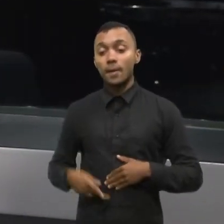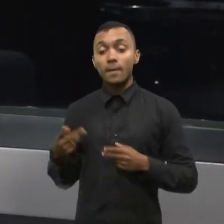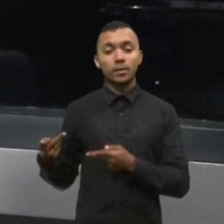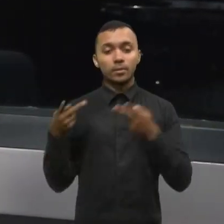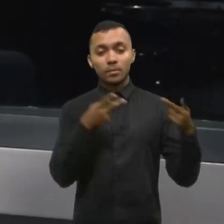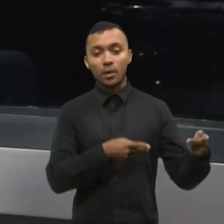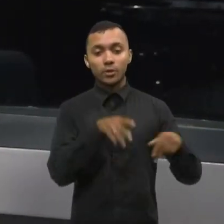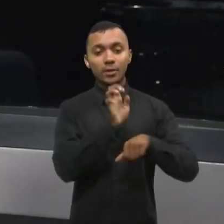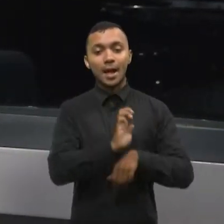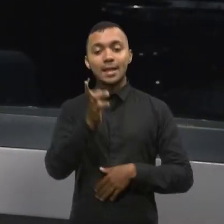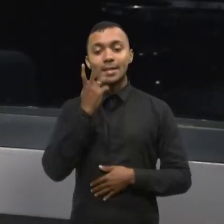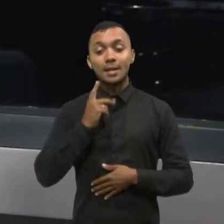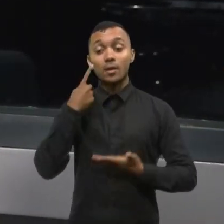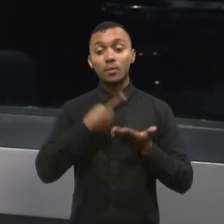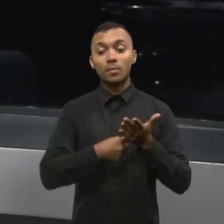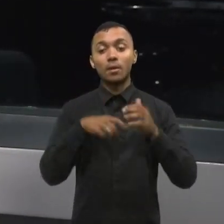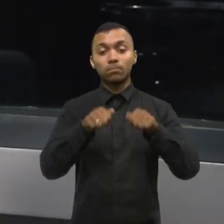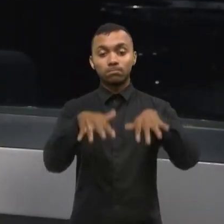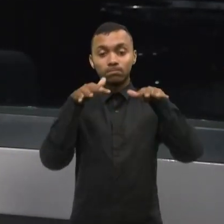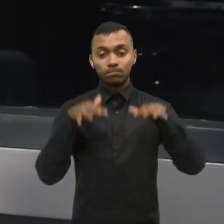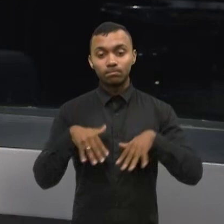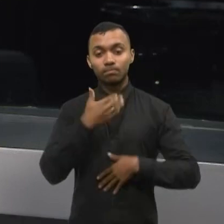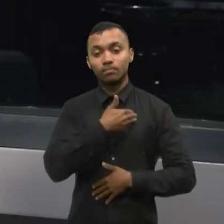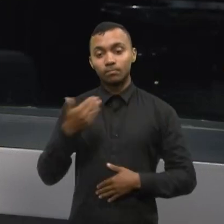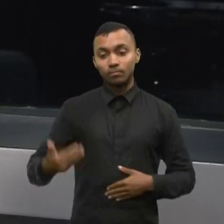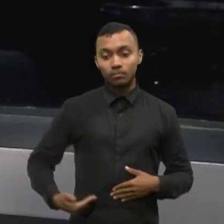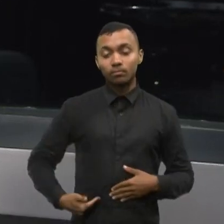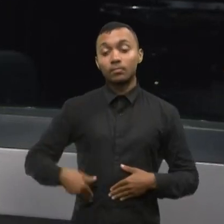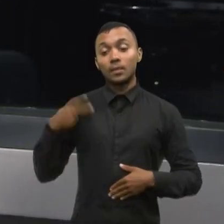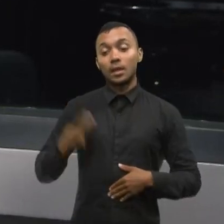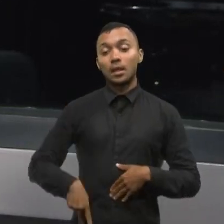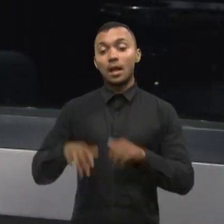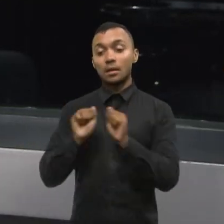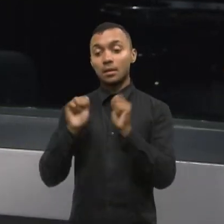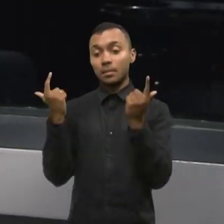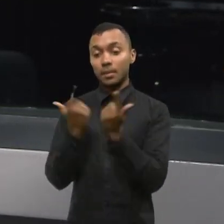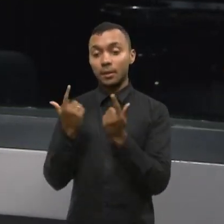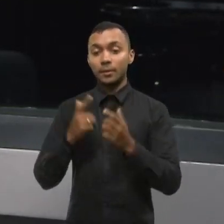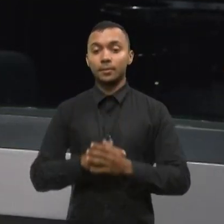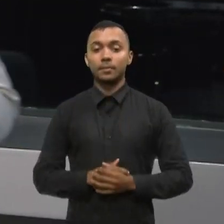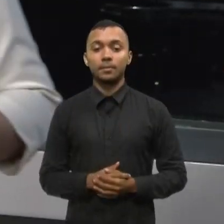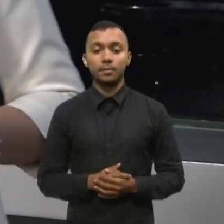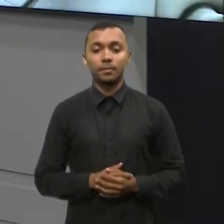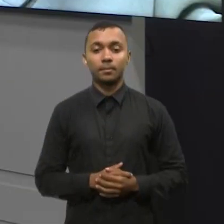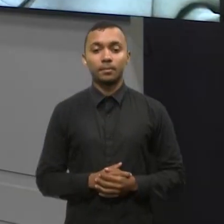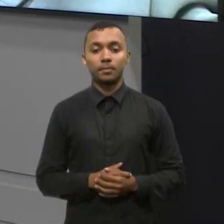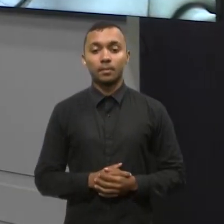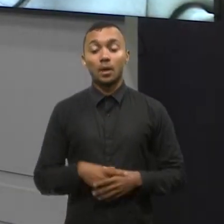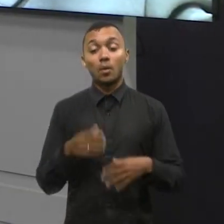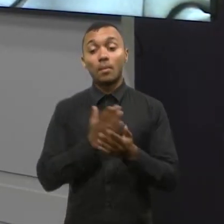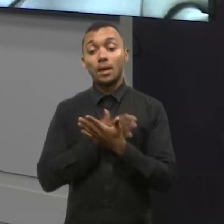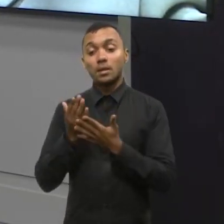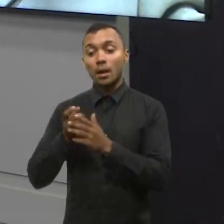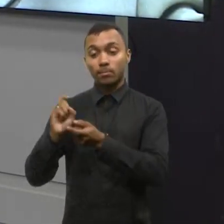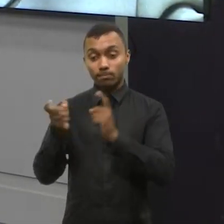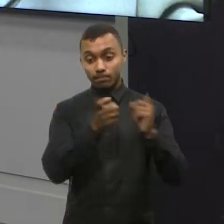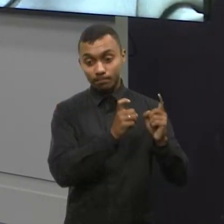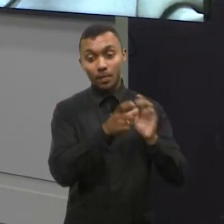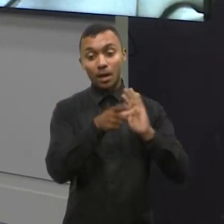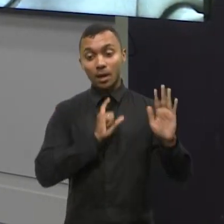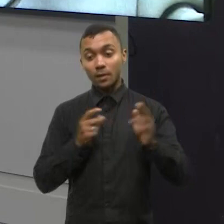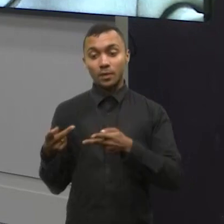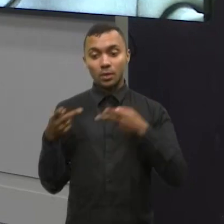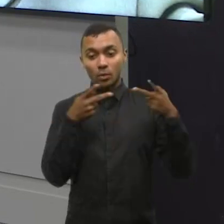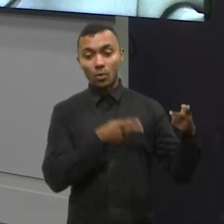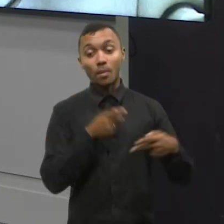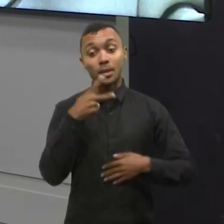participar de uma audiência pública aqui na Assembleia Legislativa. Antes do debate, ele visitou o presidente da